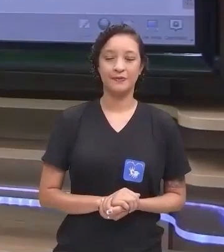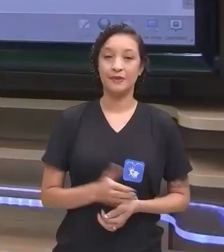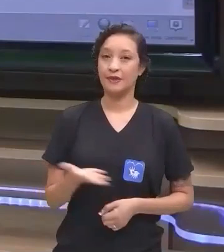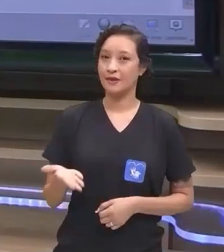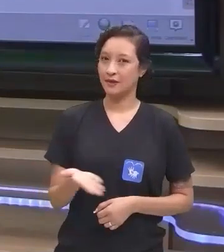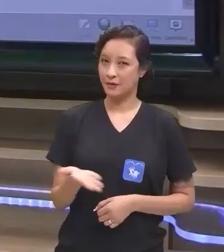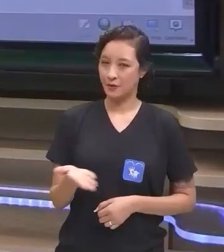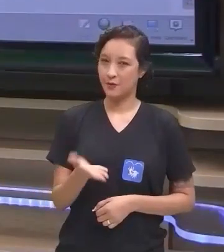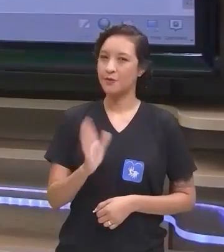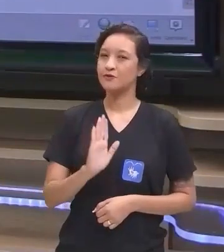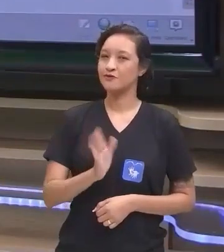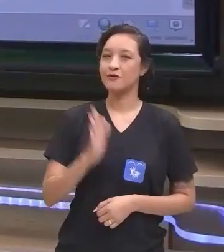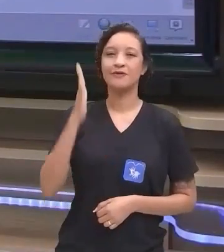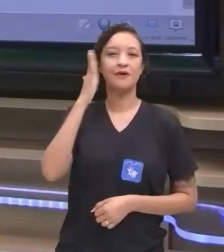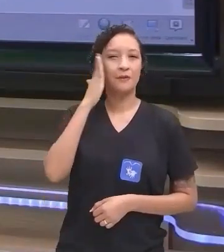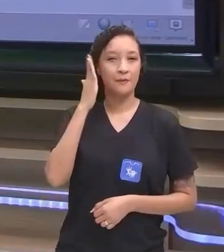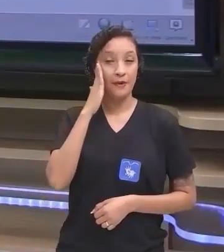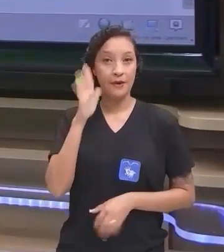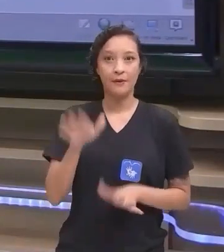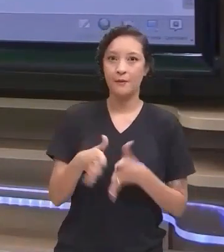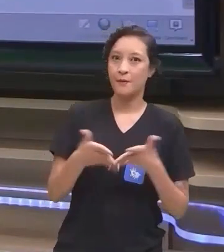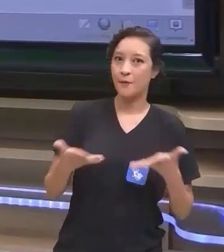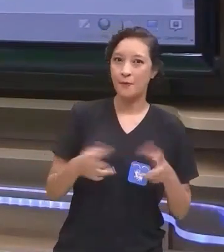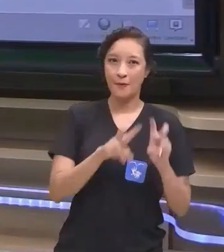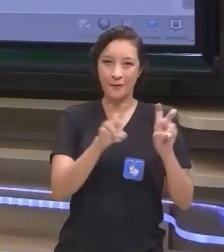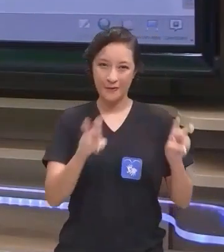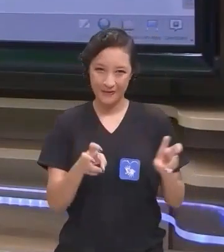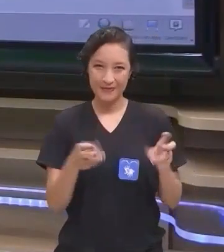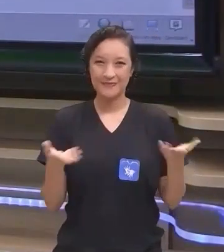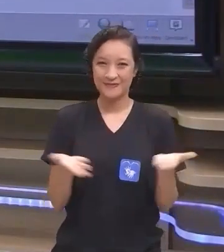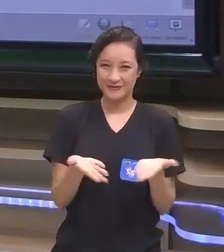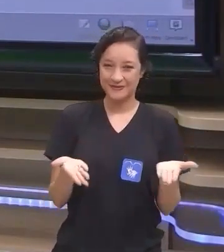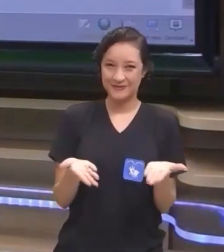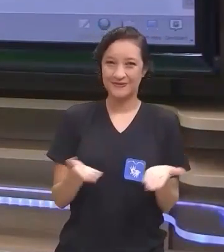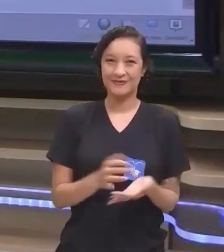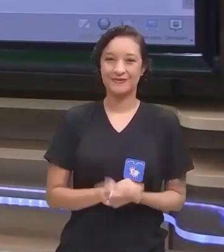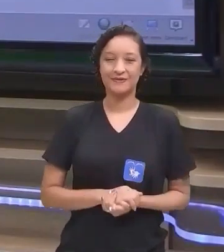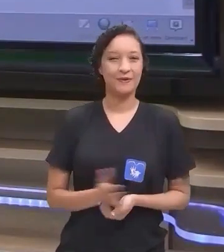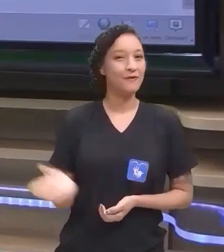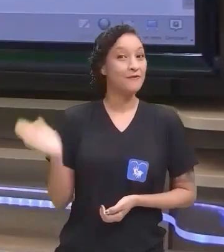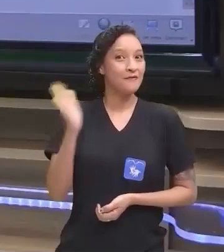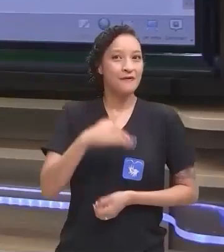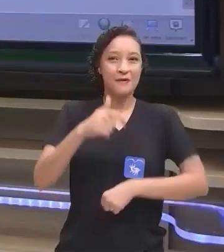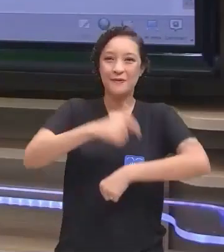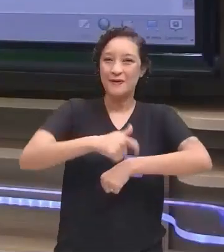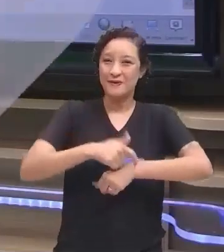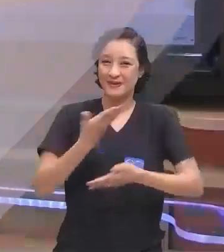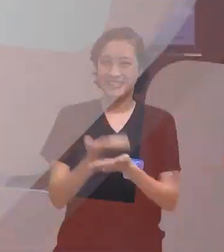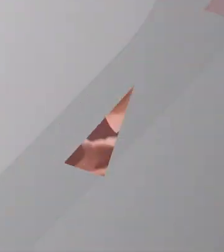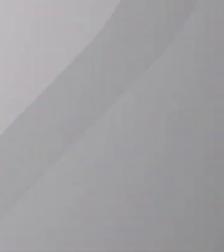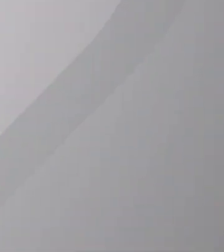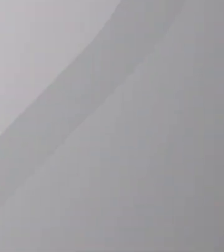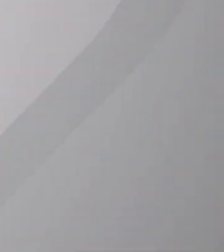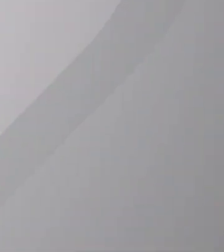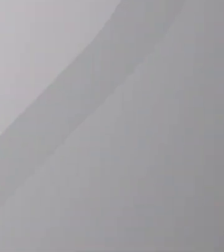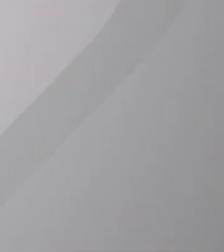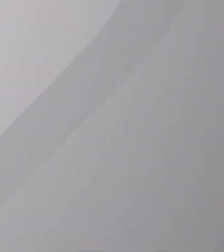Agora que nós já sabemos qual é o nosso assunto da aula de hoje, vem comigo que é hora de estudar.